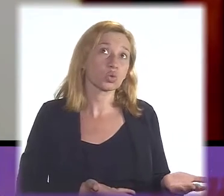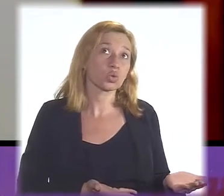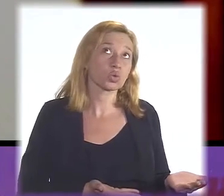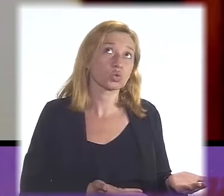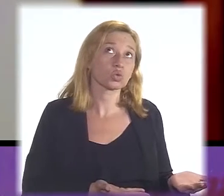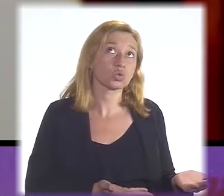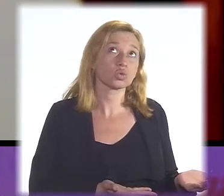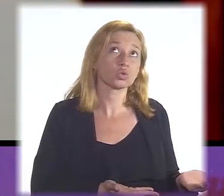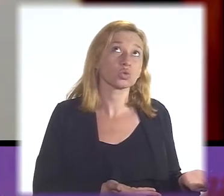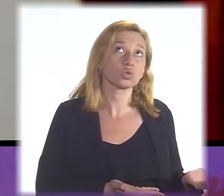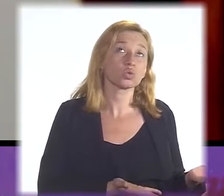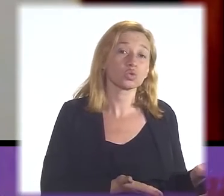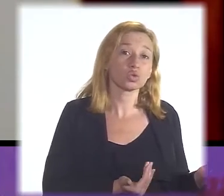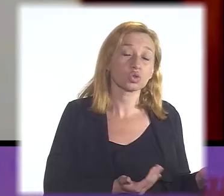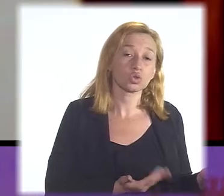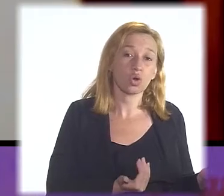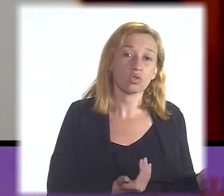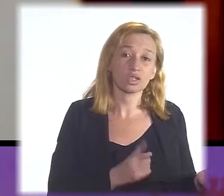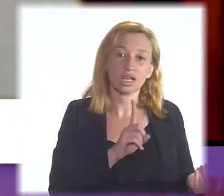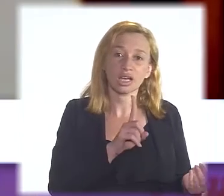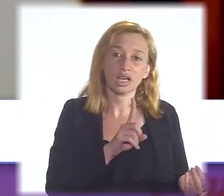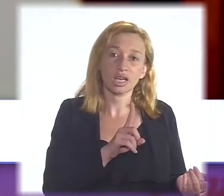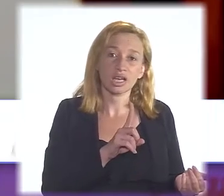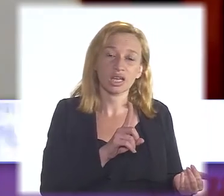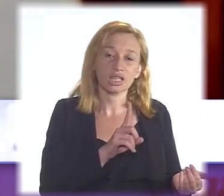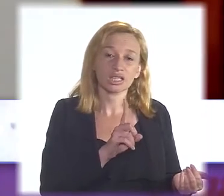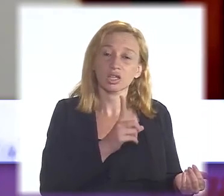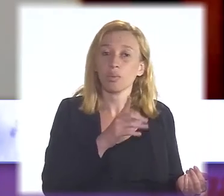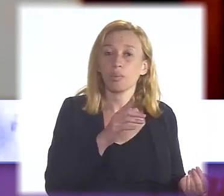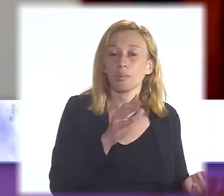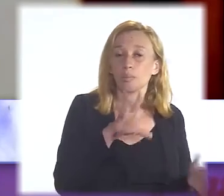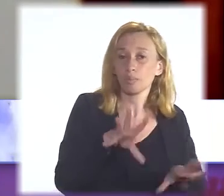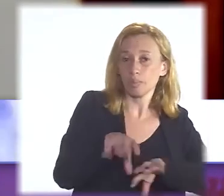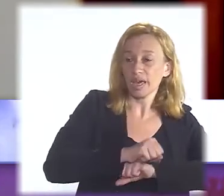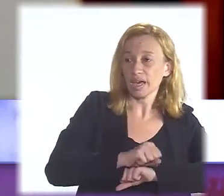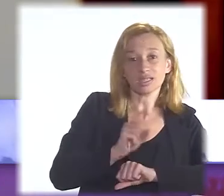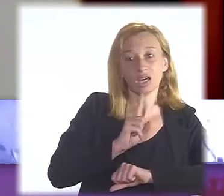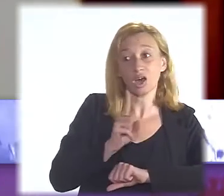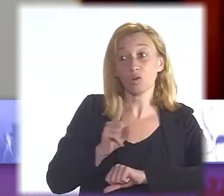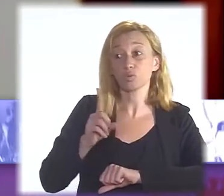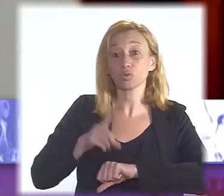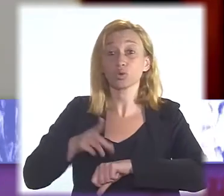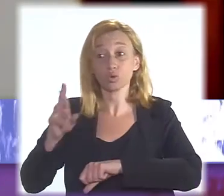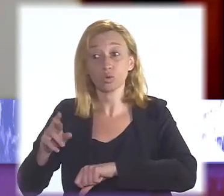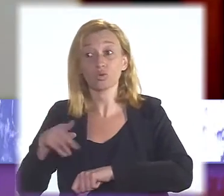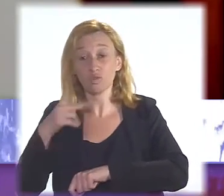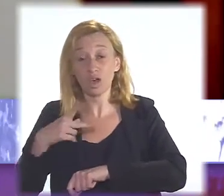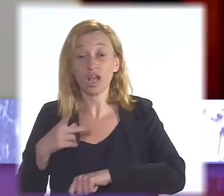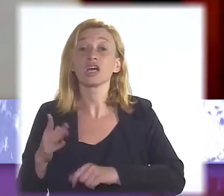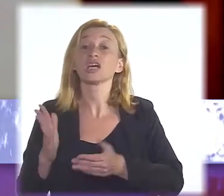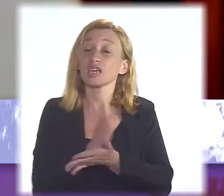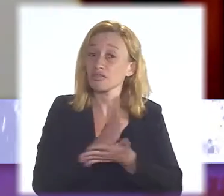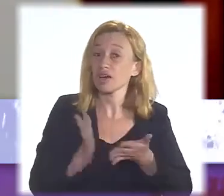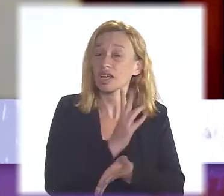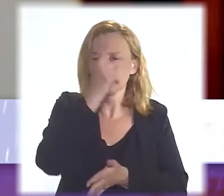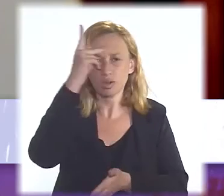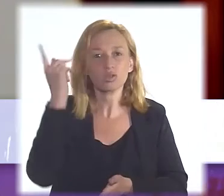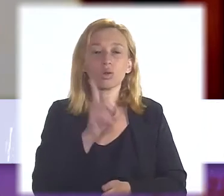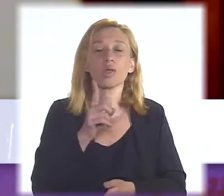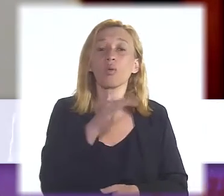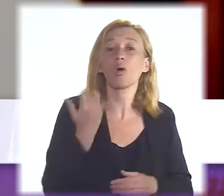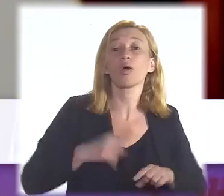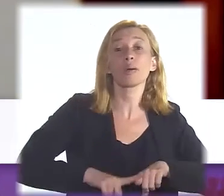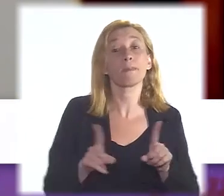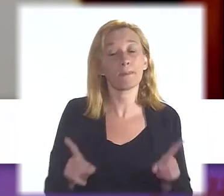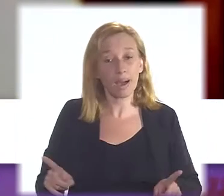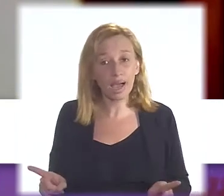está absolutamente isento. Ele também pega a Covid. Mas isso é um assunto para o doutor Silvio, porque muitos têm sequelas, não morrem. Eu